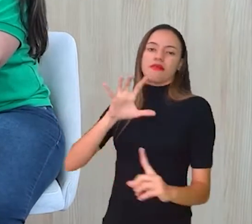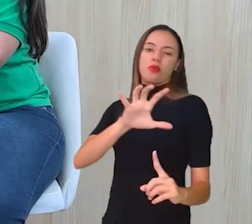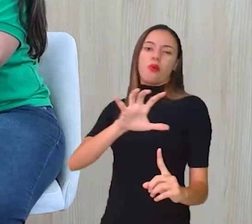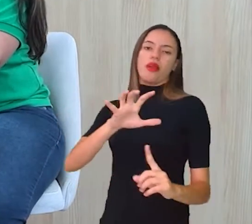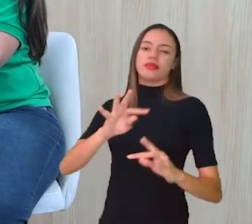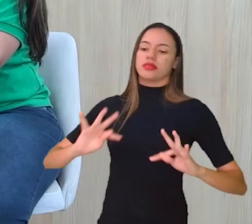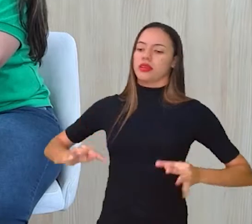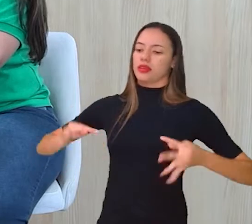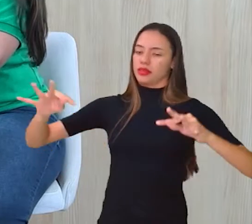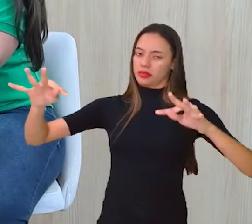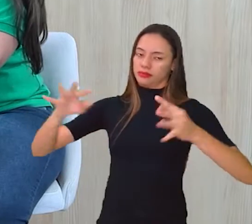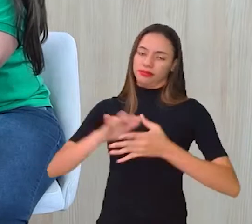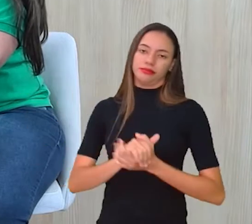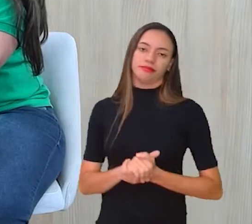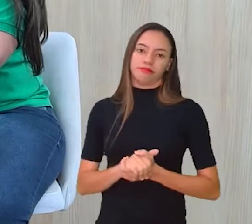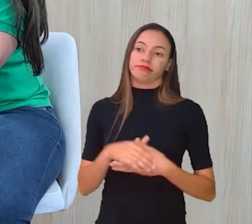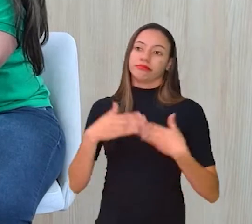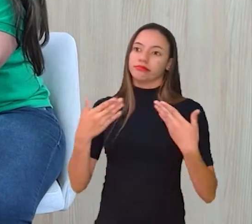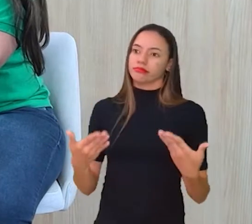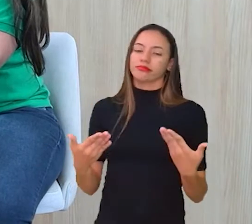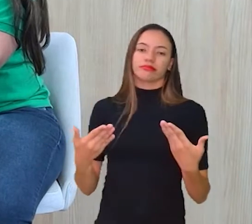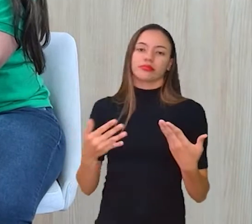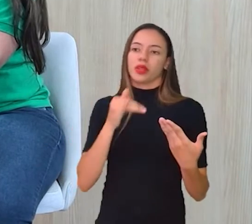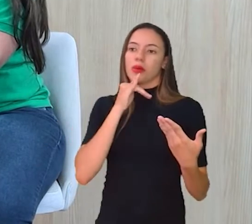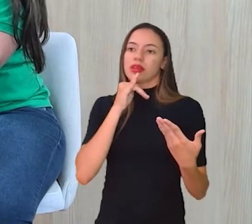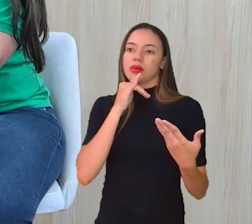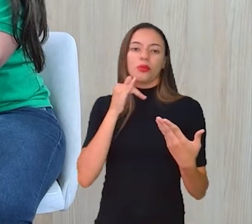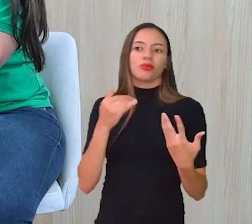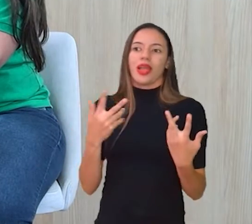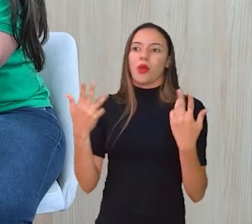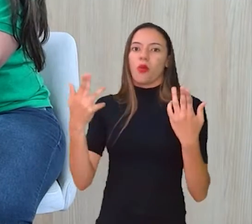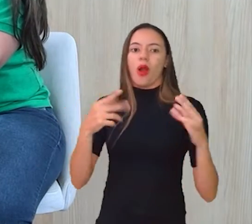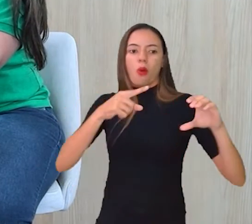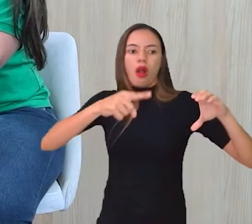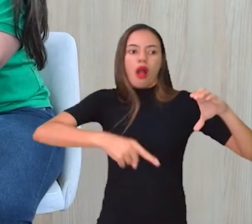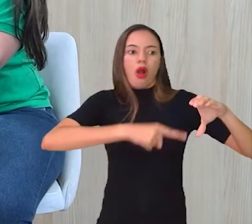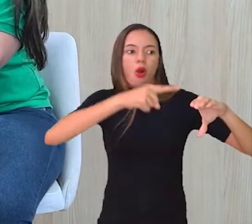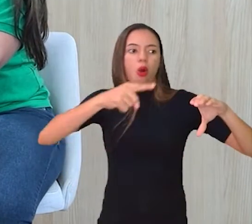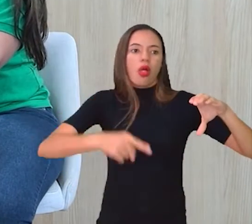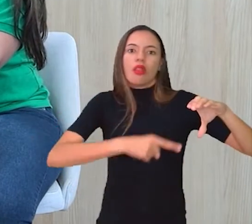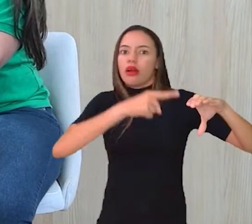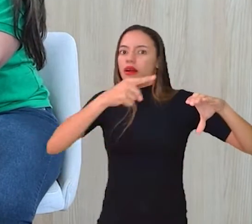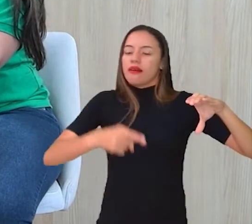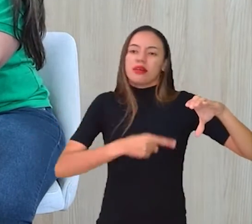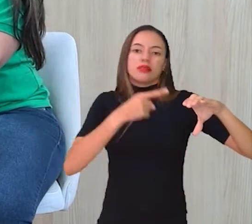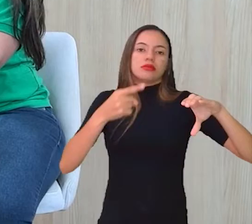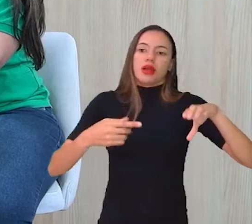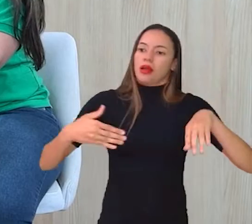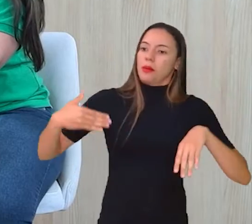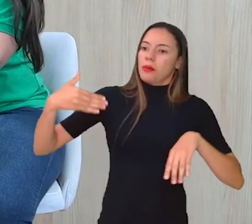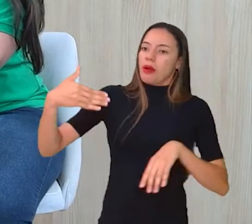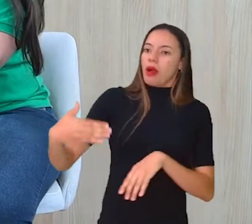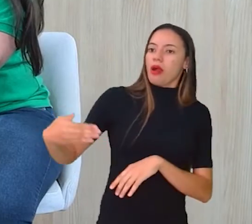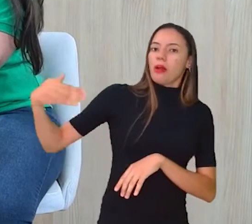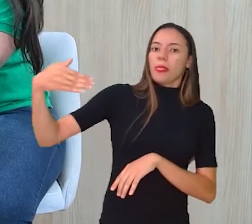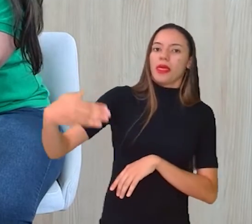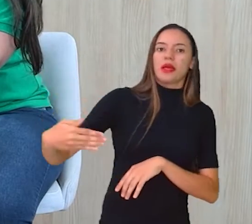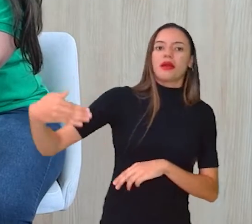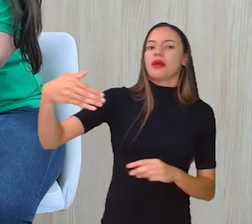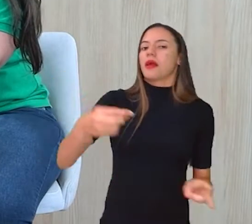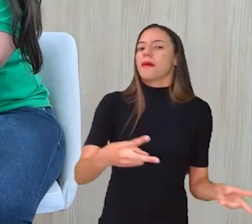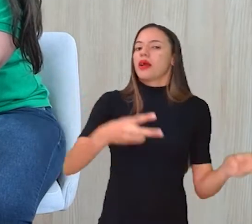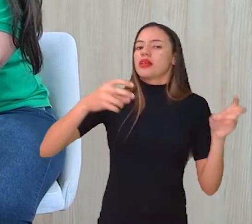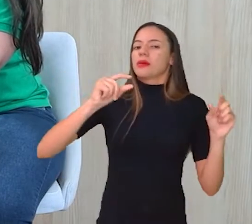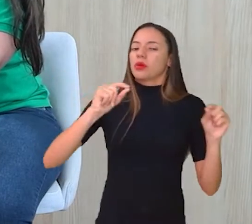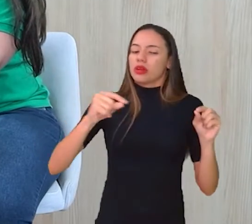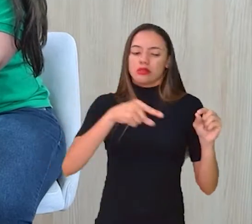é aquela coisa, né? É uma roda viva nesse sentido, porque a gente percebe que essas novas tecnologias que entram